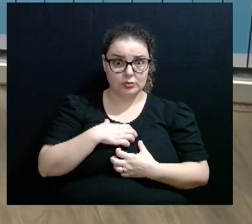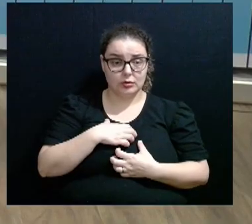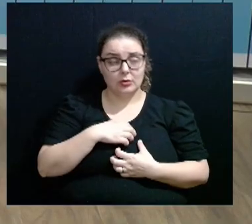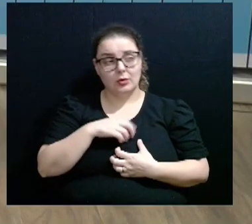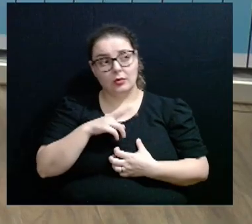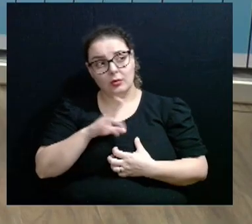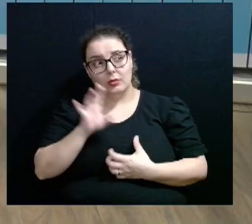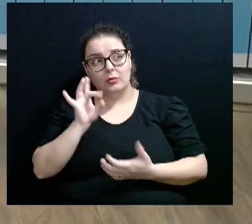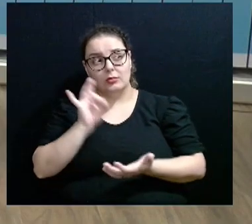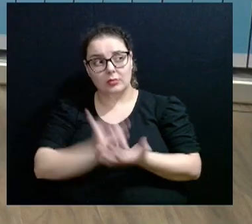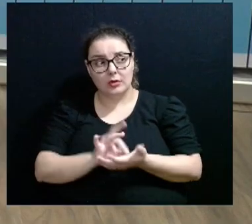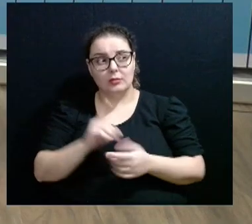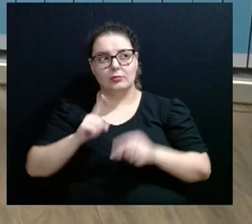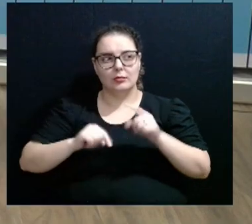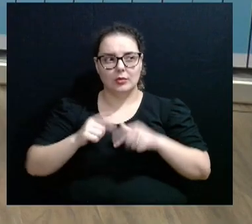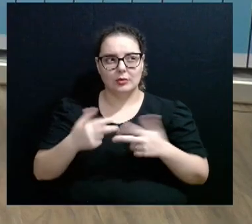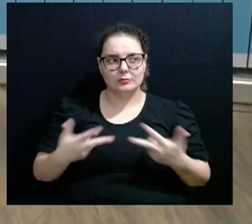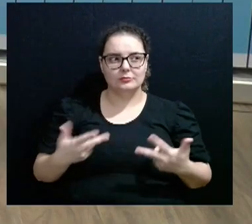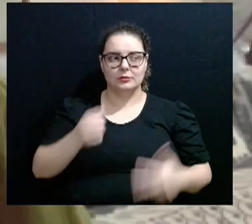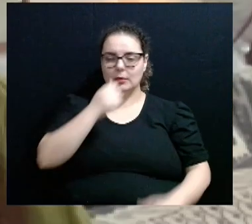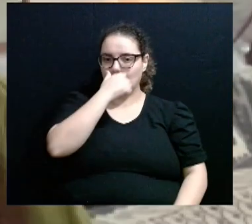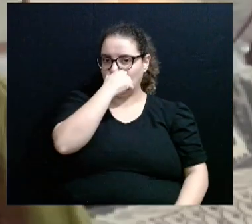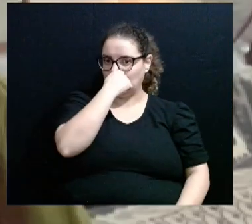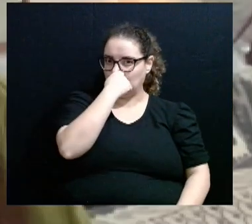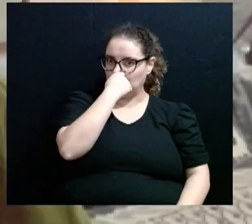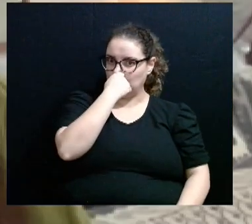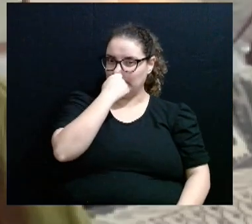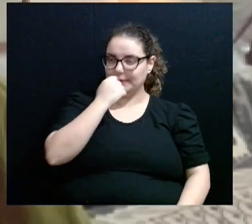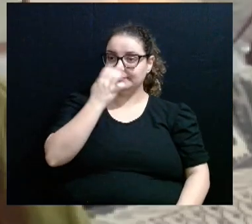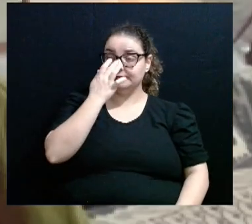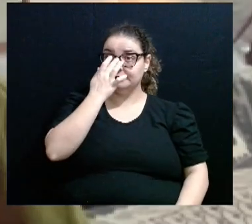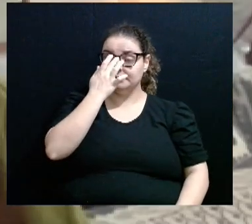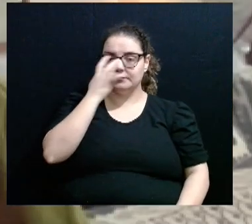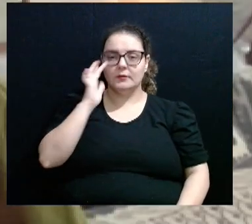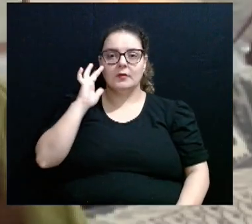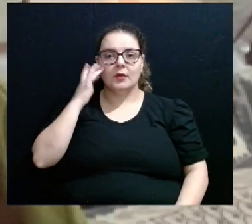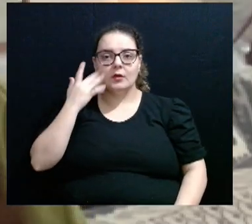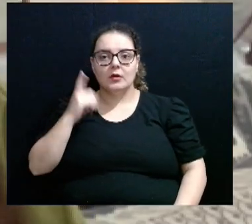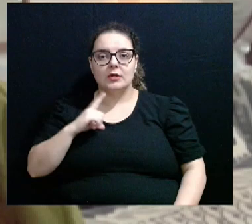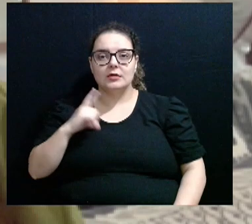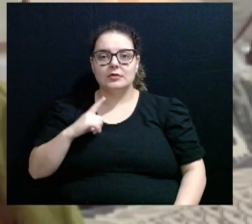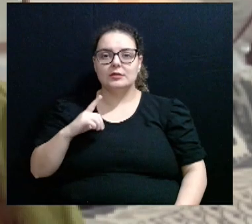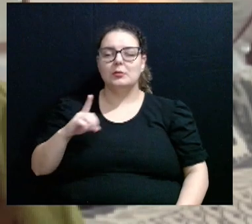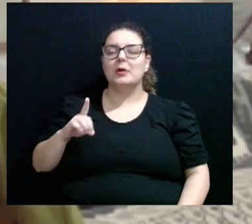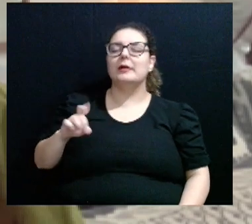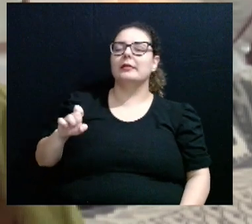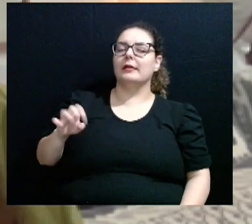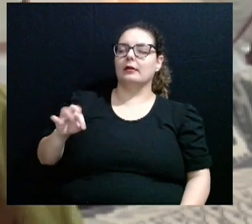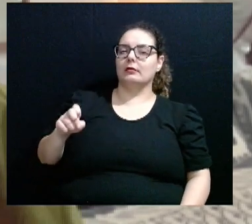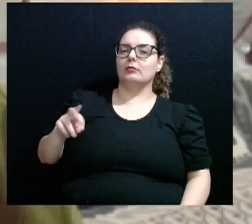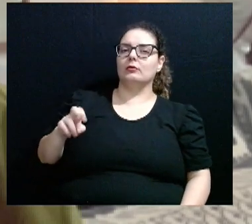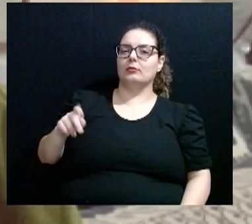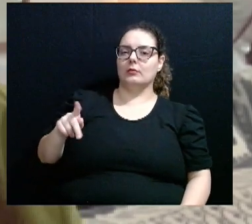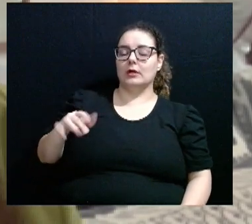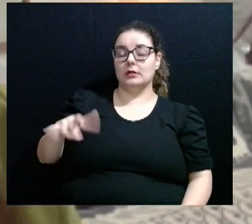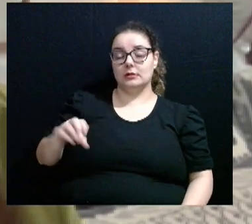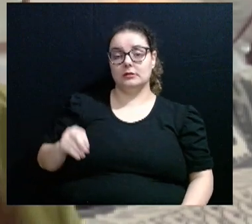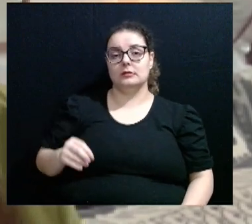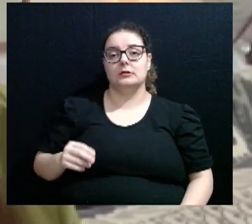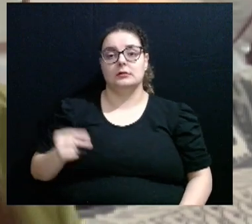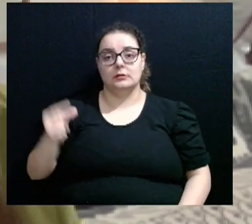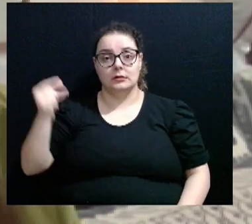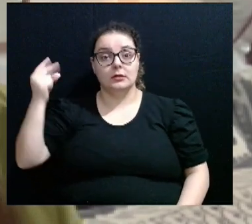consumo? Eu acho que existe uma deturpação, né? Porque existe agora, há algumas décadas, já uma ciência que